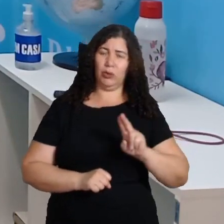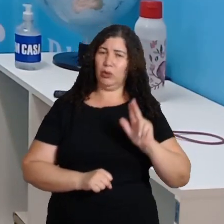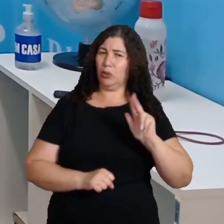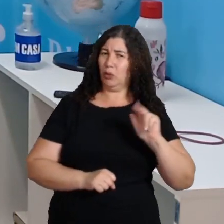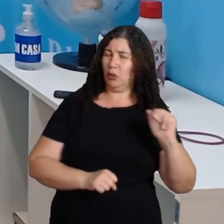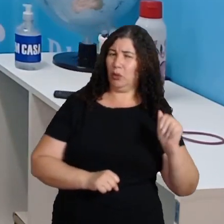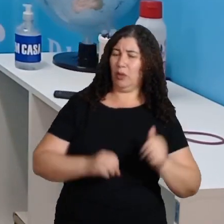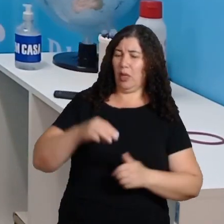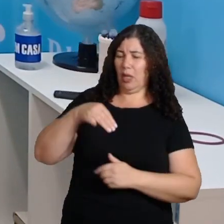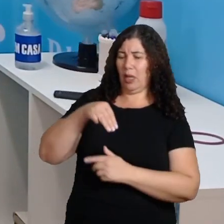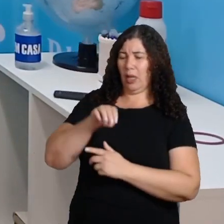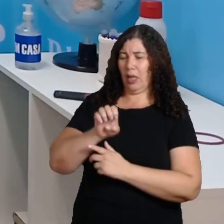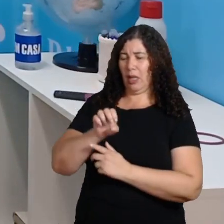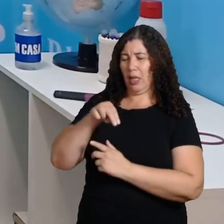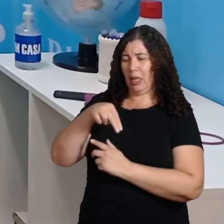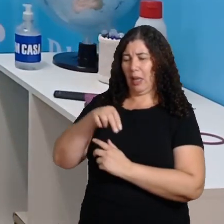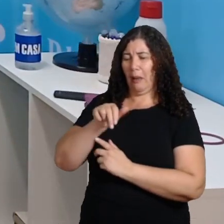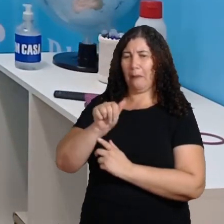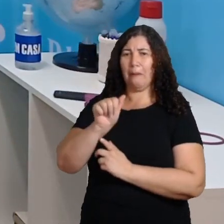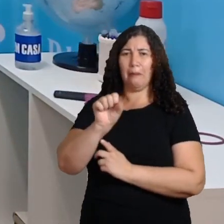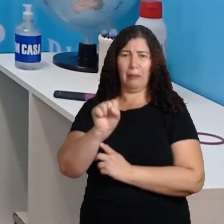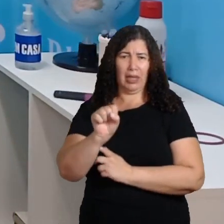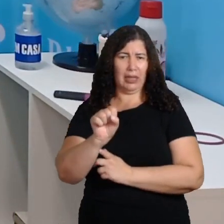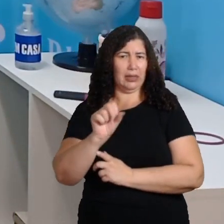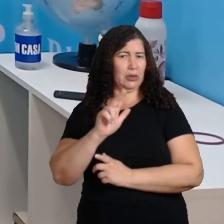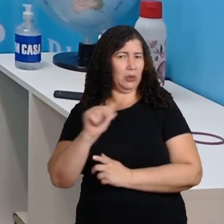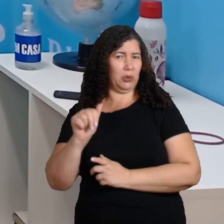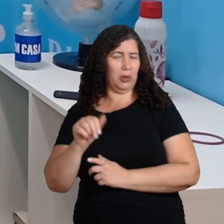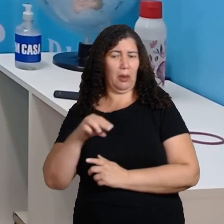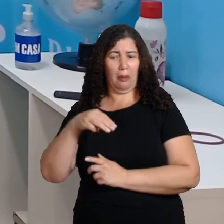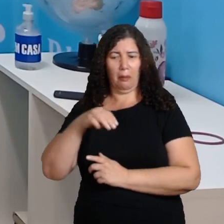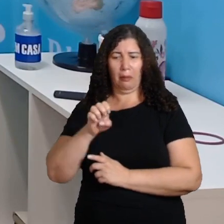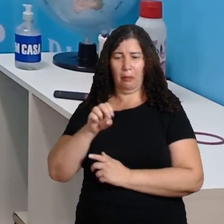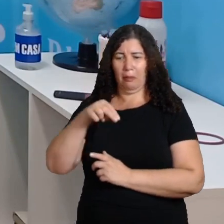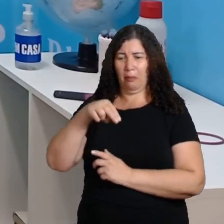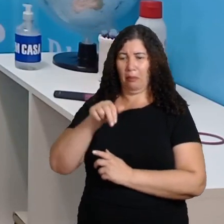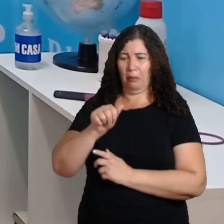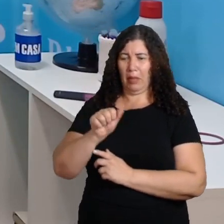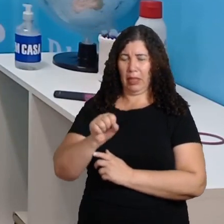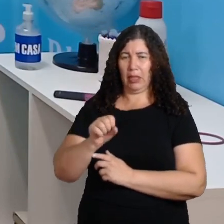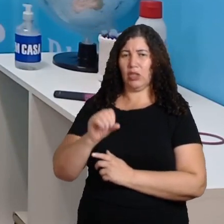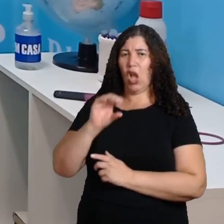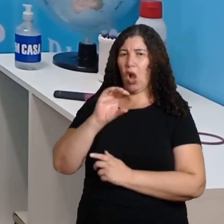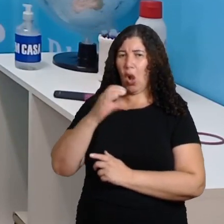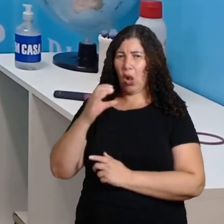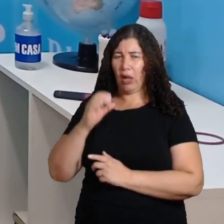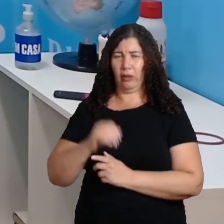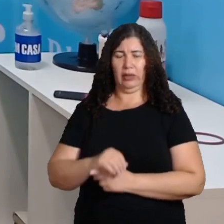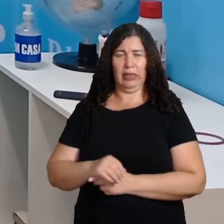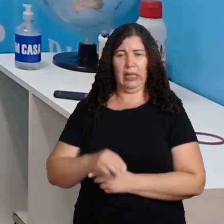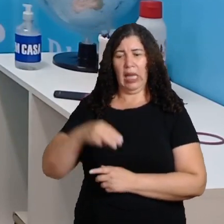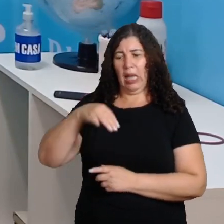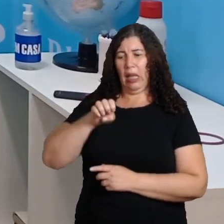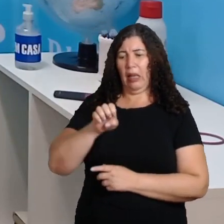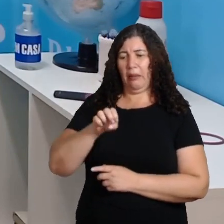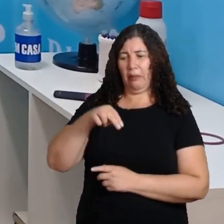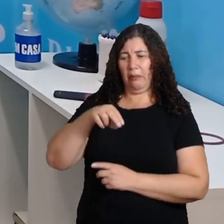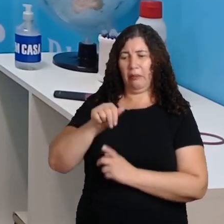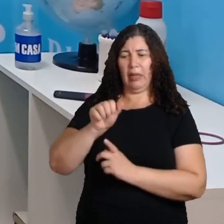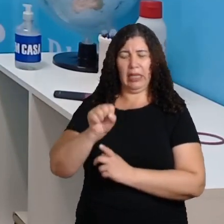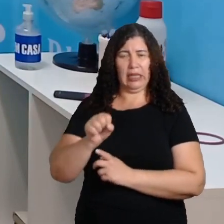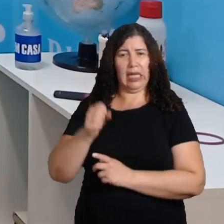Vocês jamais vão falar menos Coca-Cola, menos ideias, tá